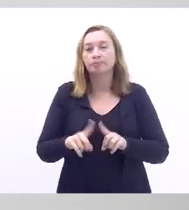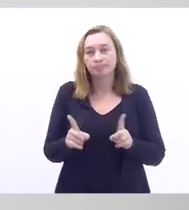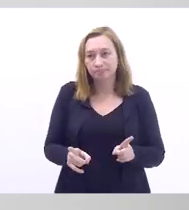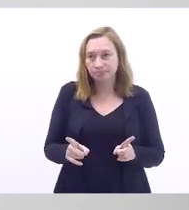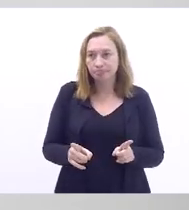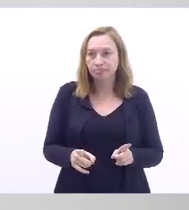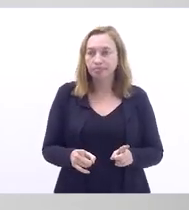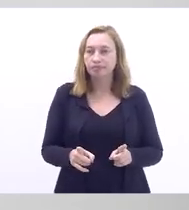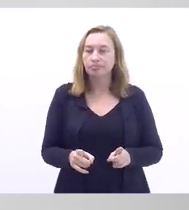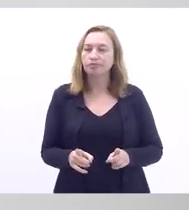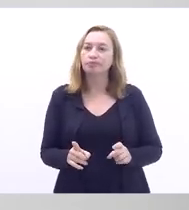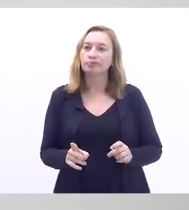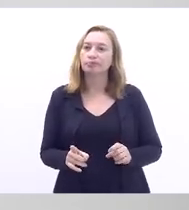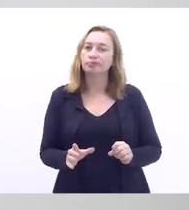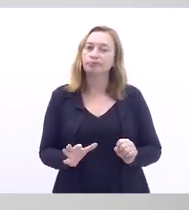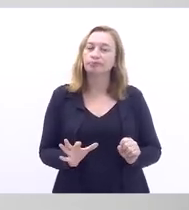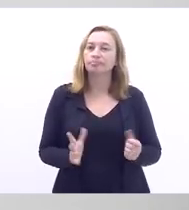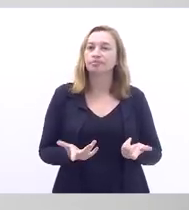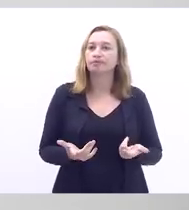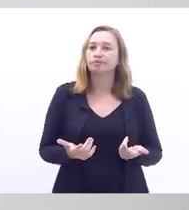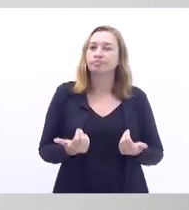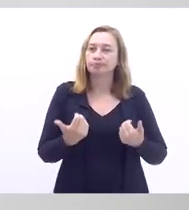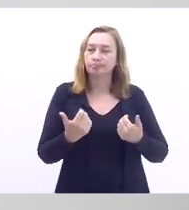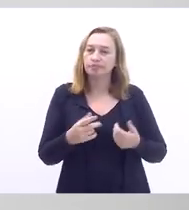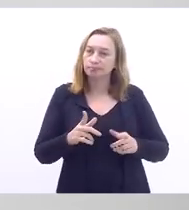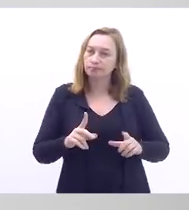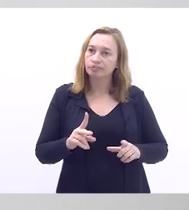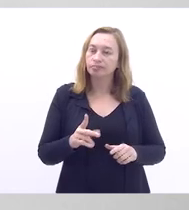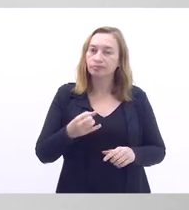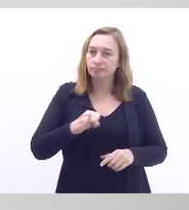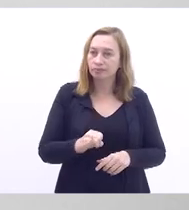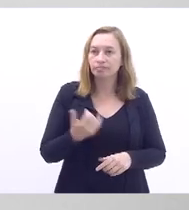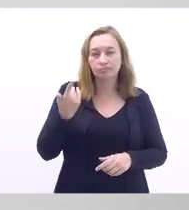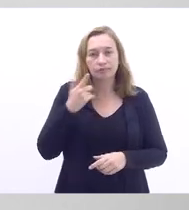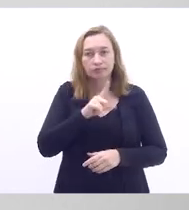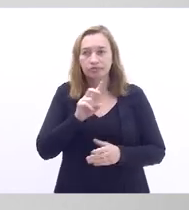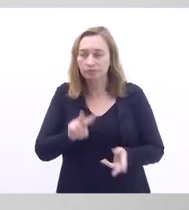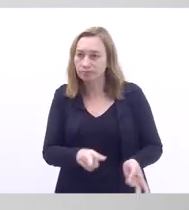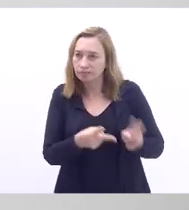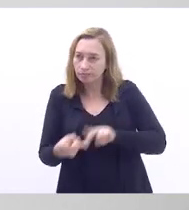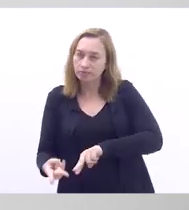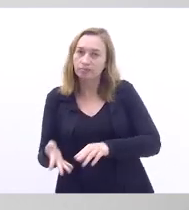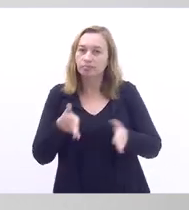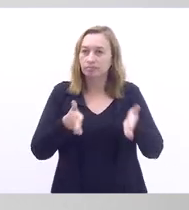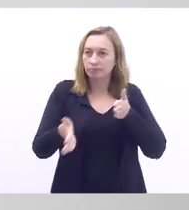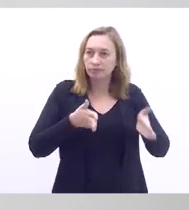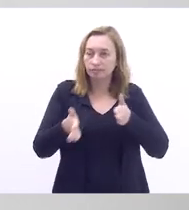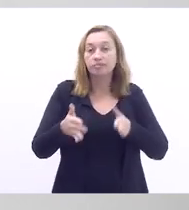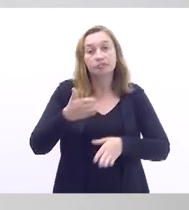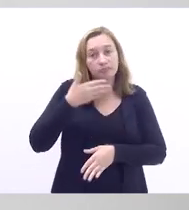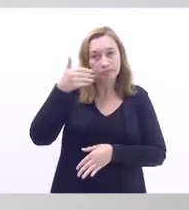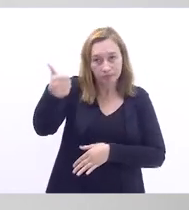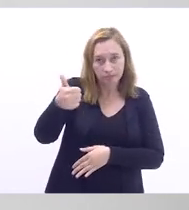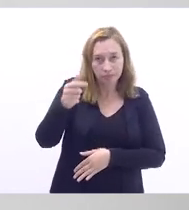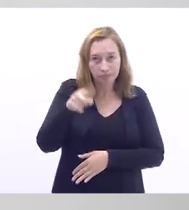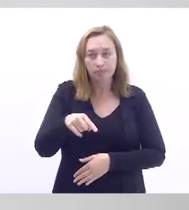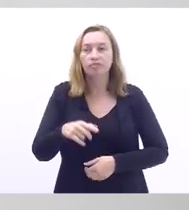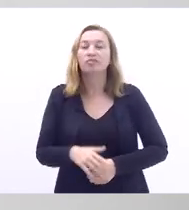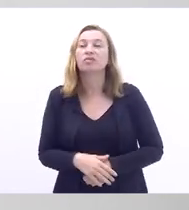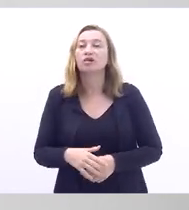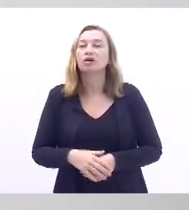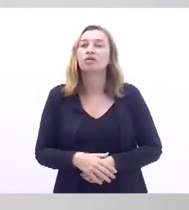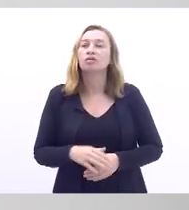o seguro morreu de velho né se a gente consegue fazer assim encaminhamento nesse prazo é melhor